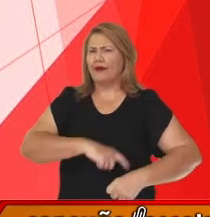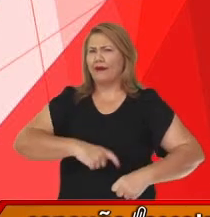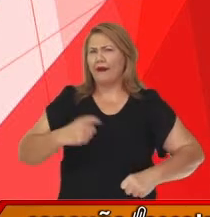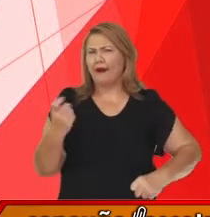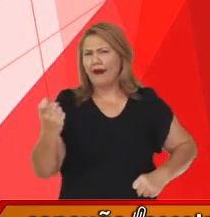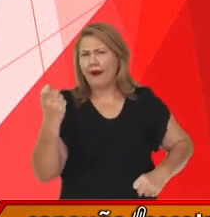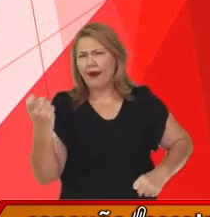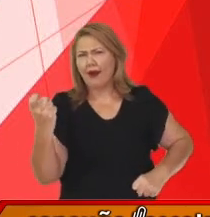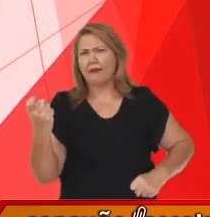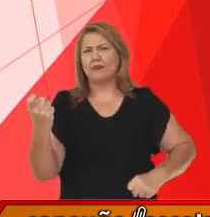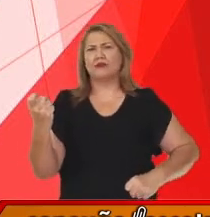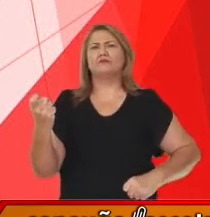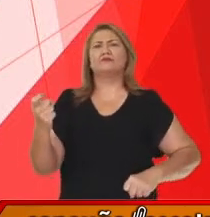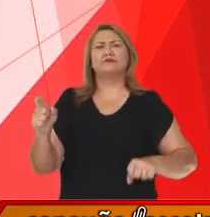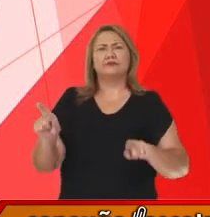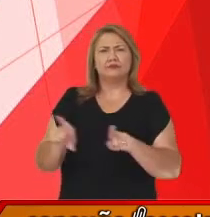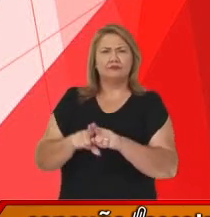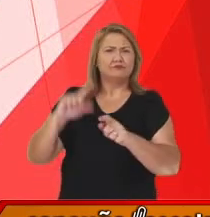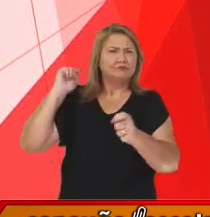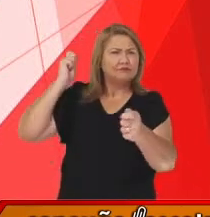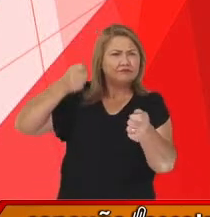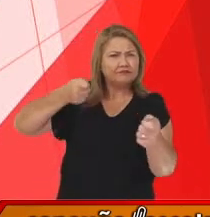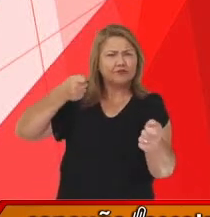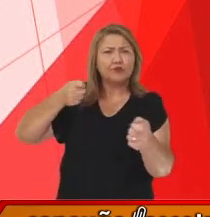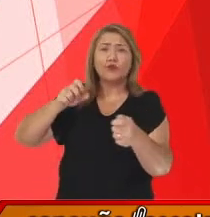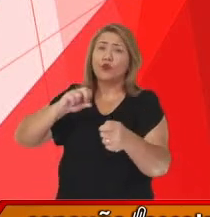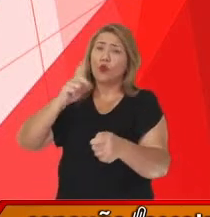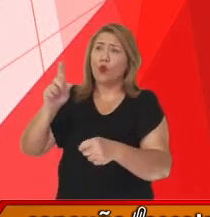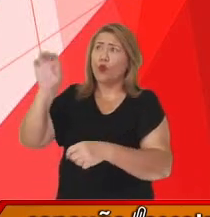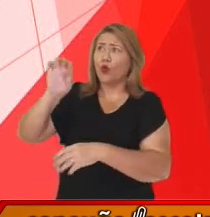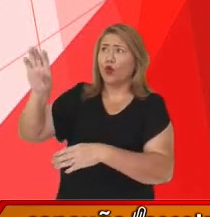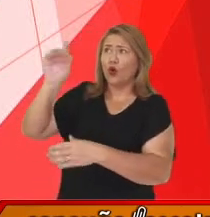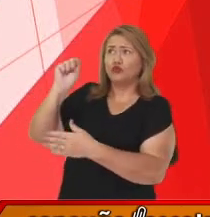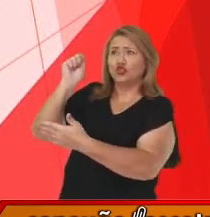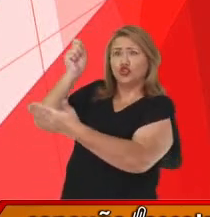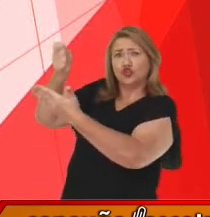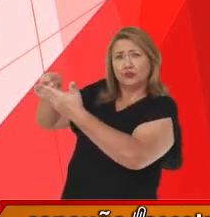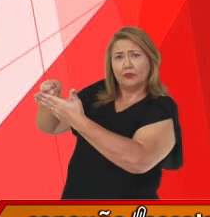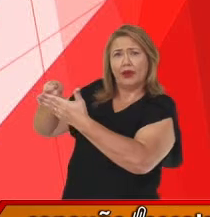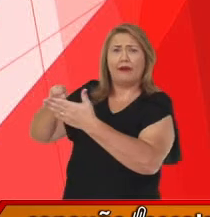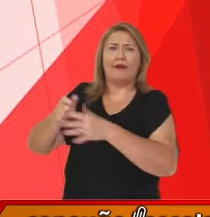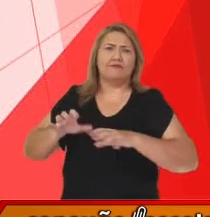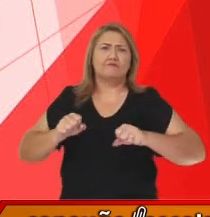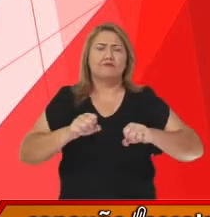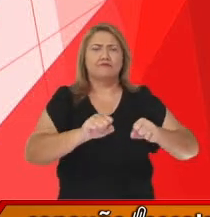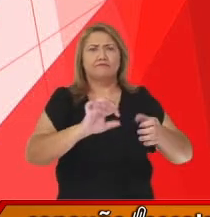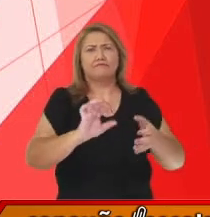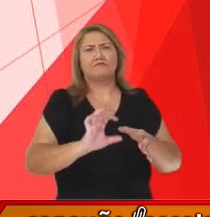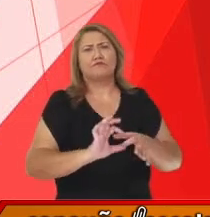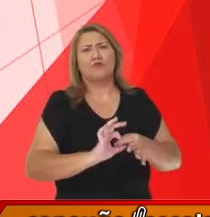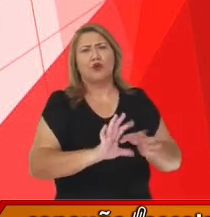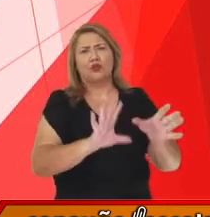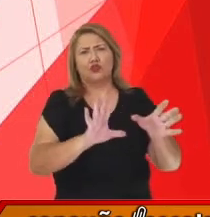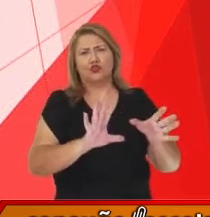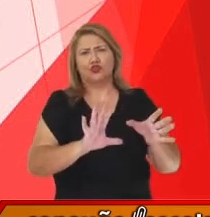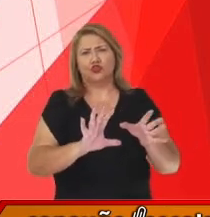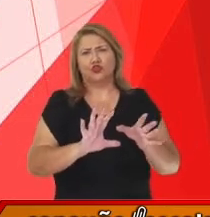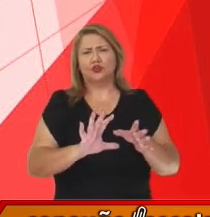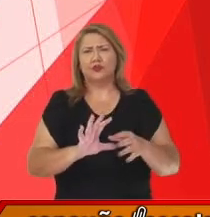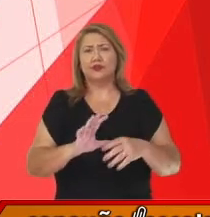ou comprando-as das metrópoles europeias. Em menos de um século, transformaram-se numa